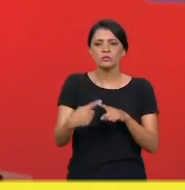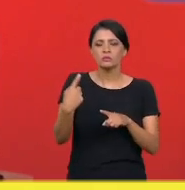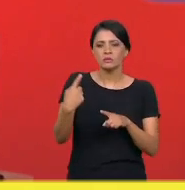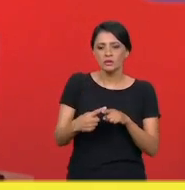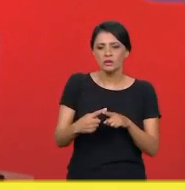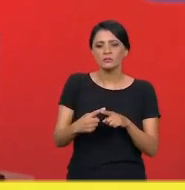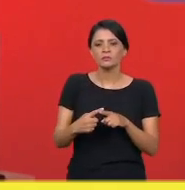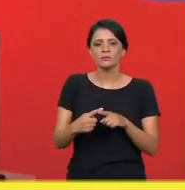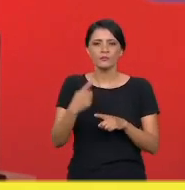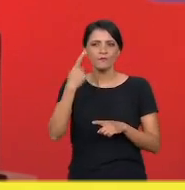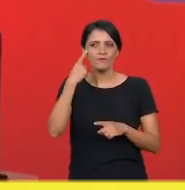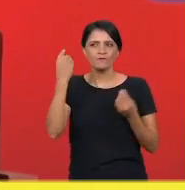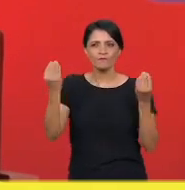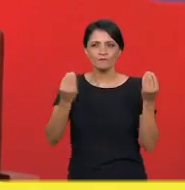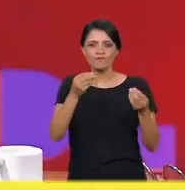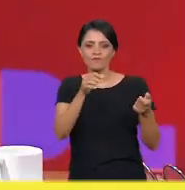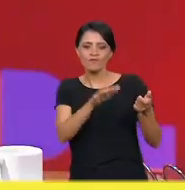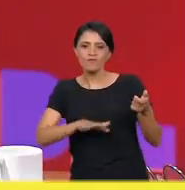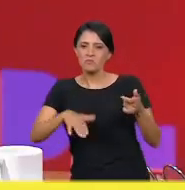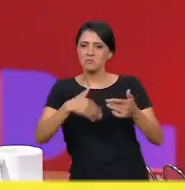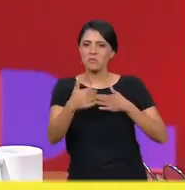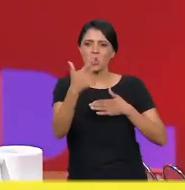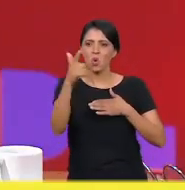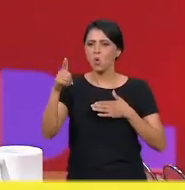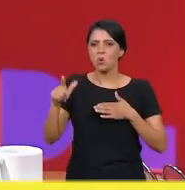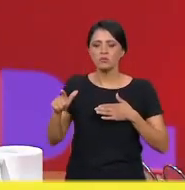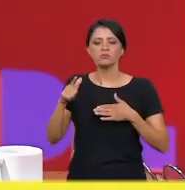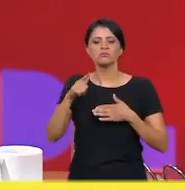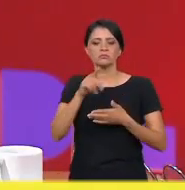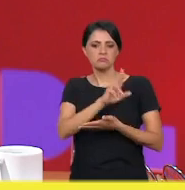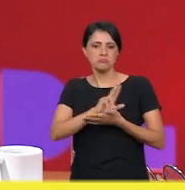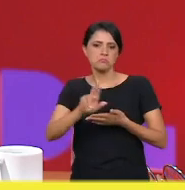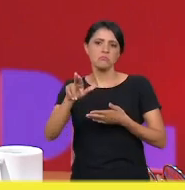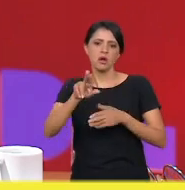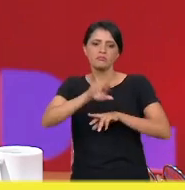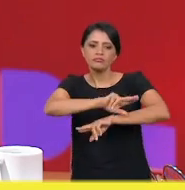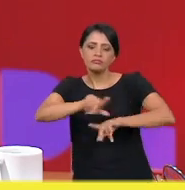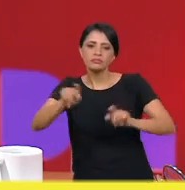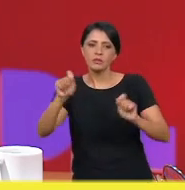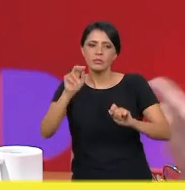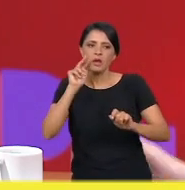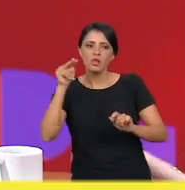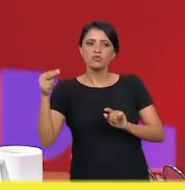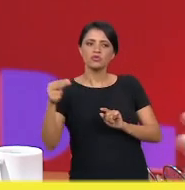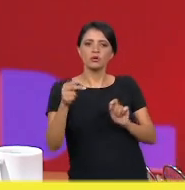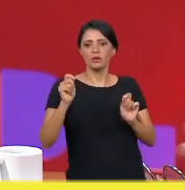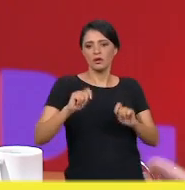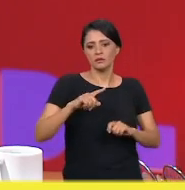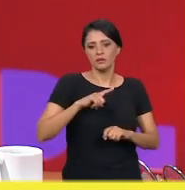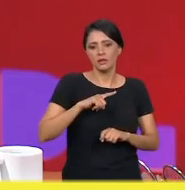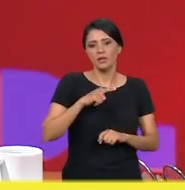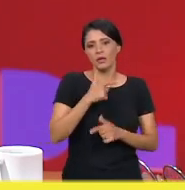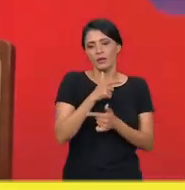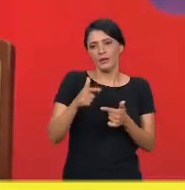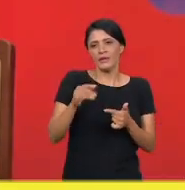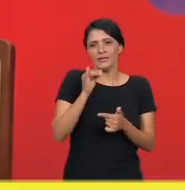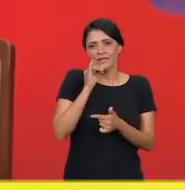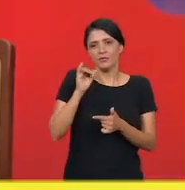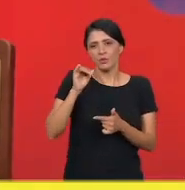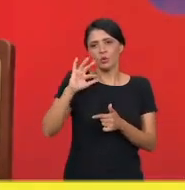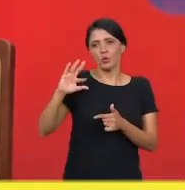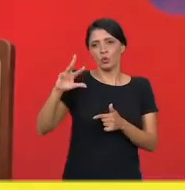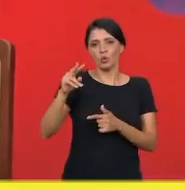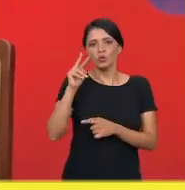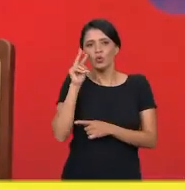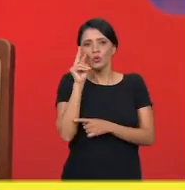E aqui, imaginando que é uma área como qualquer outra, né? Quanto mais diversidade você tem, mais diversidade de olhares também, né? Você não tem aí todo mundo olhando para o